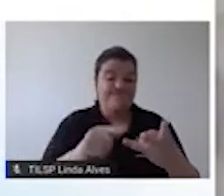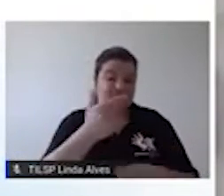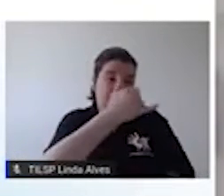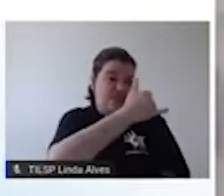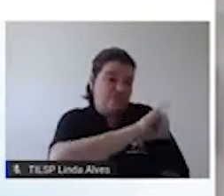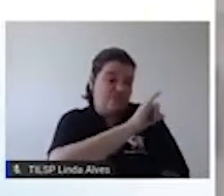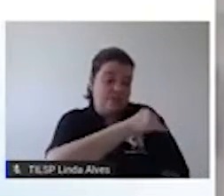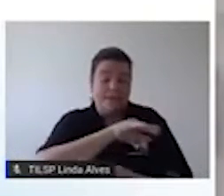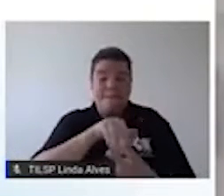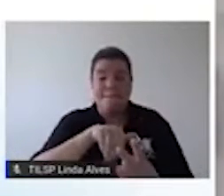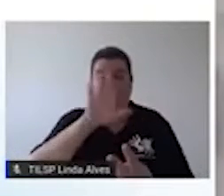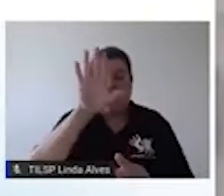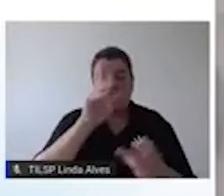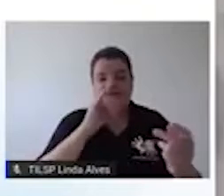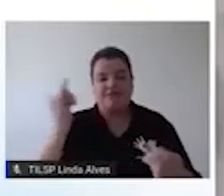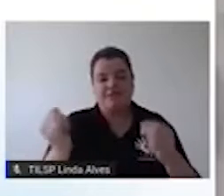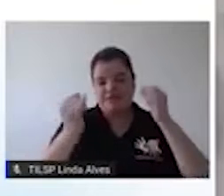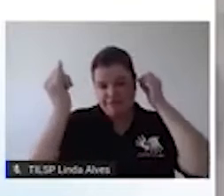no Brasil. E